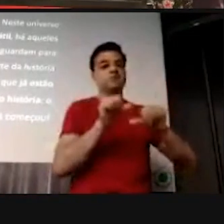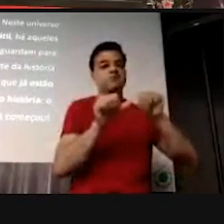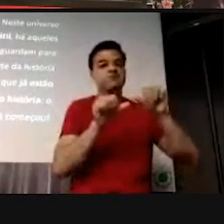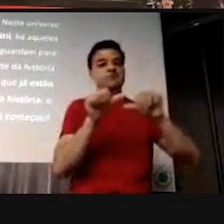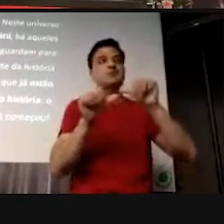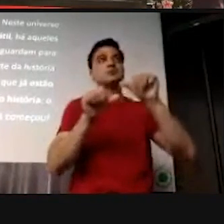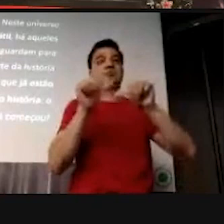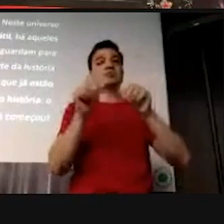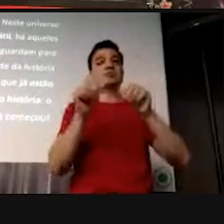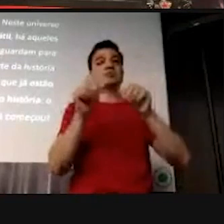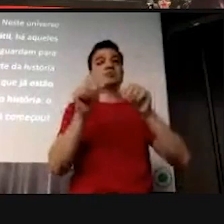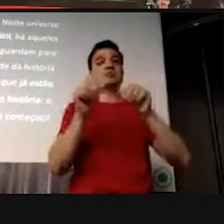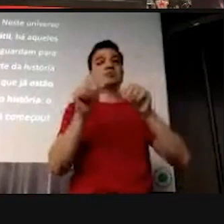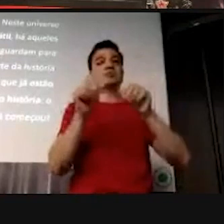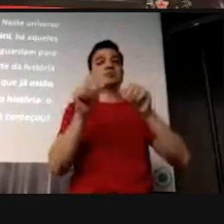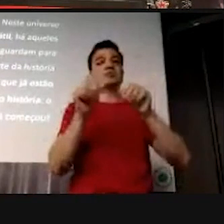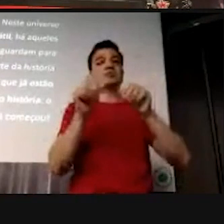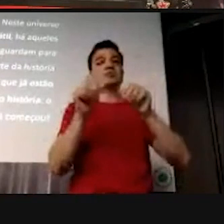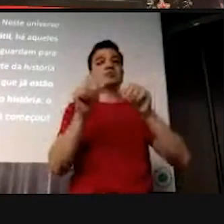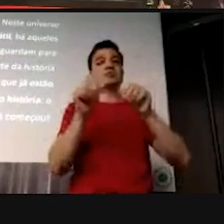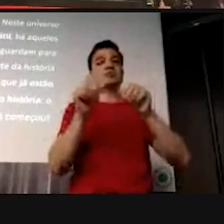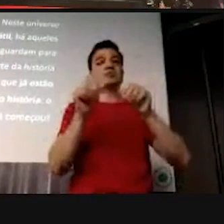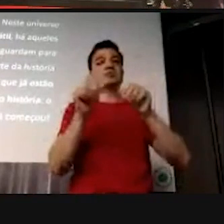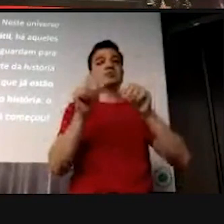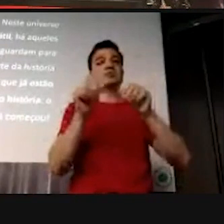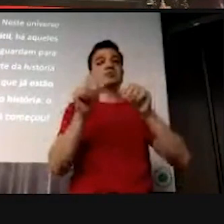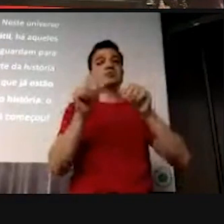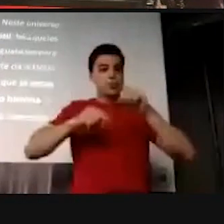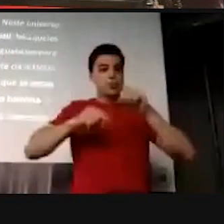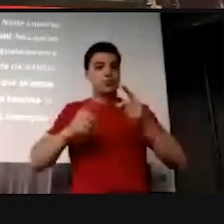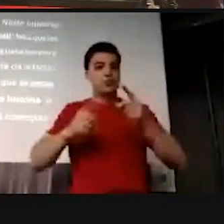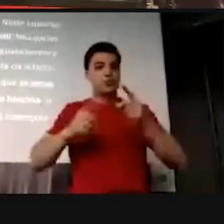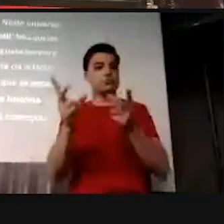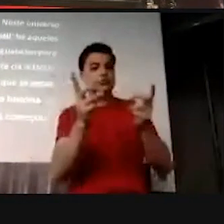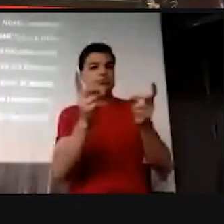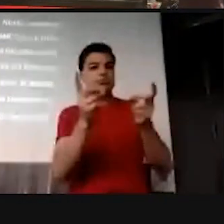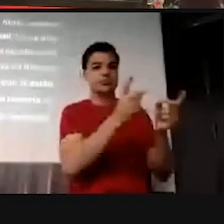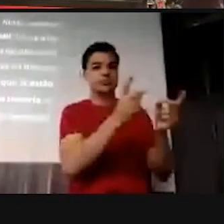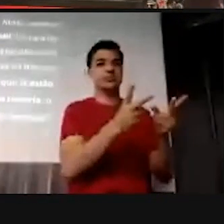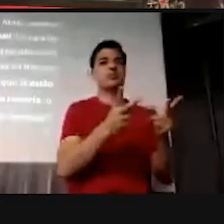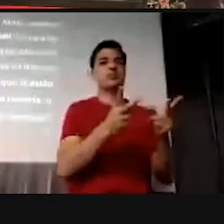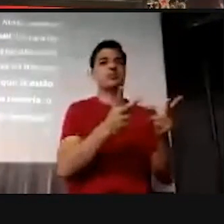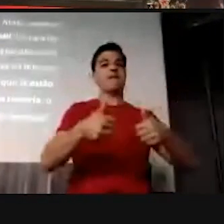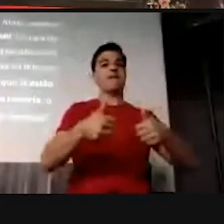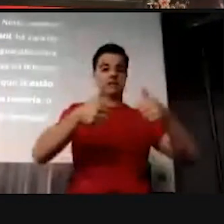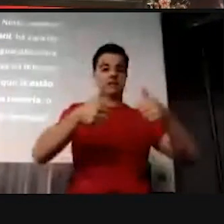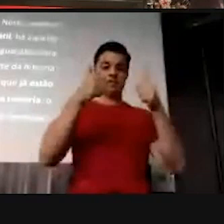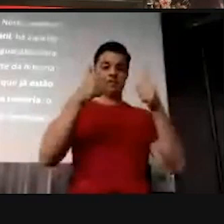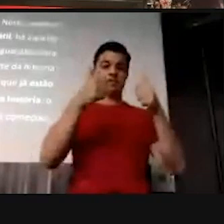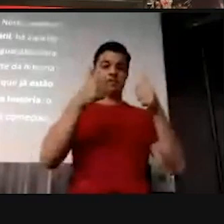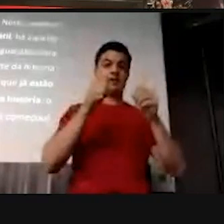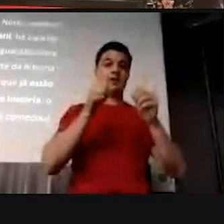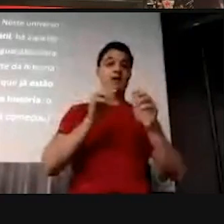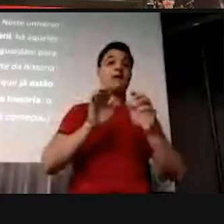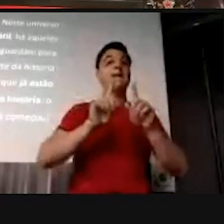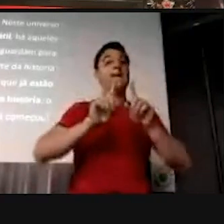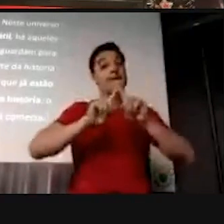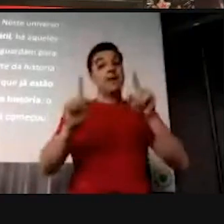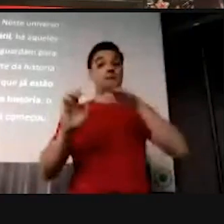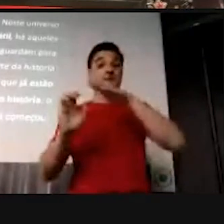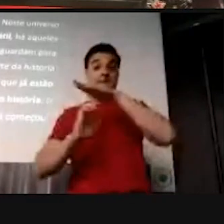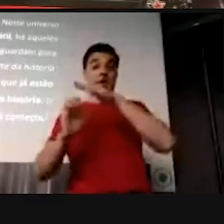seus produtos, os seus serviços para os clientes de um jeito diferente, e tinha empresas que não estavam preparadas para esse